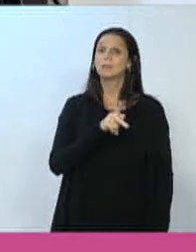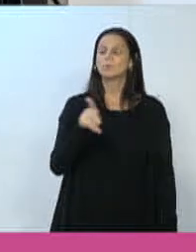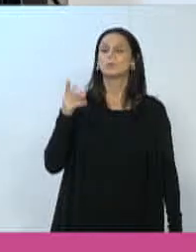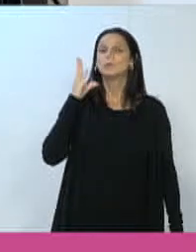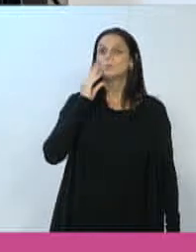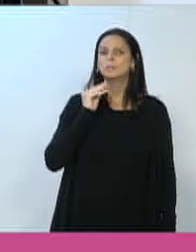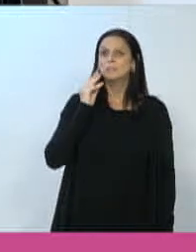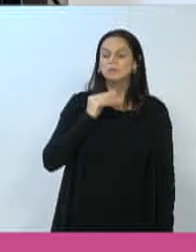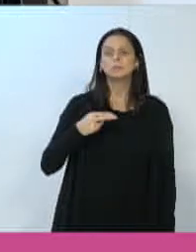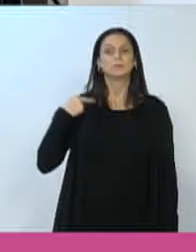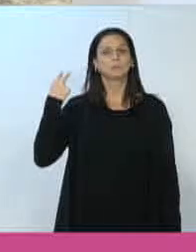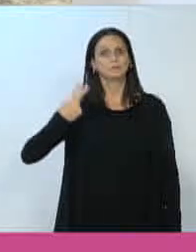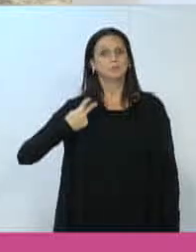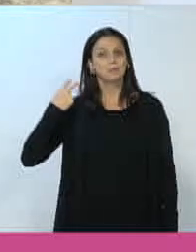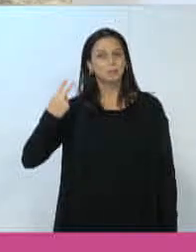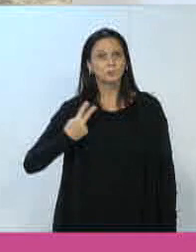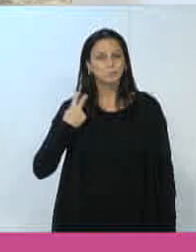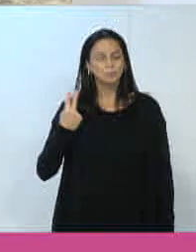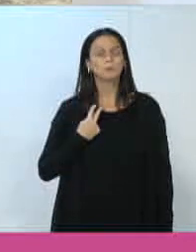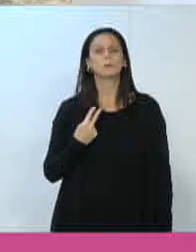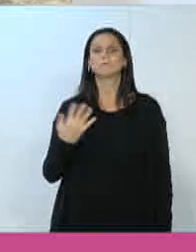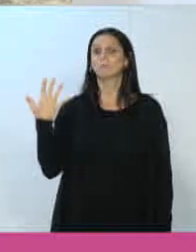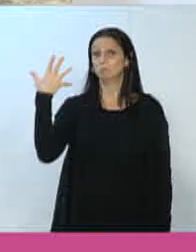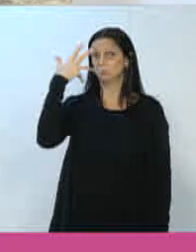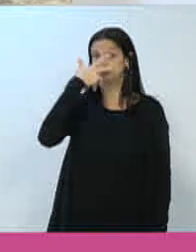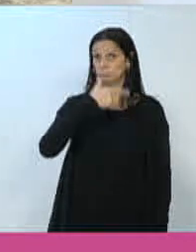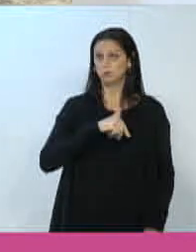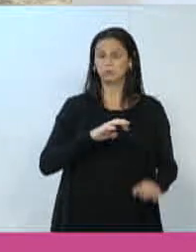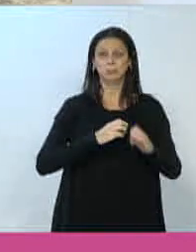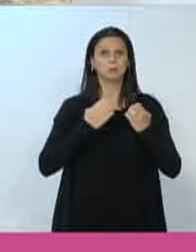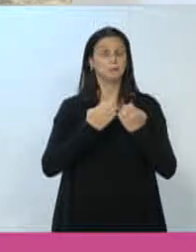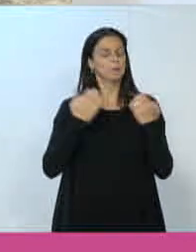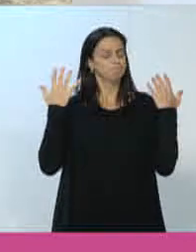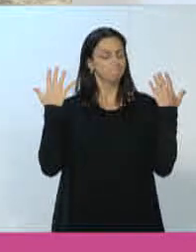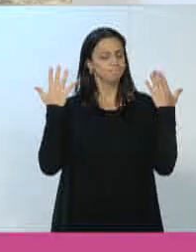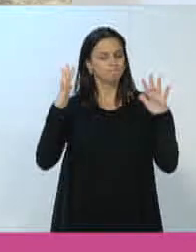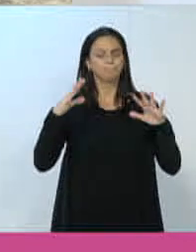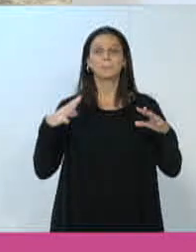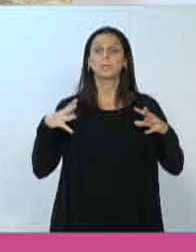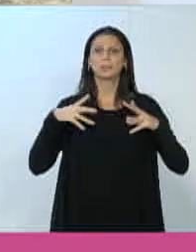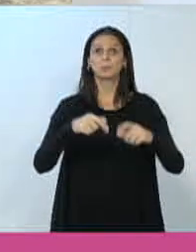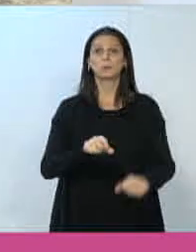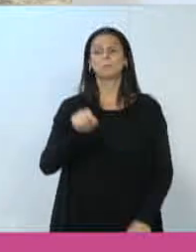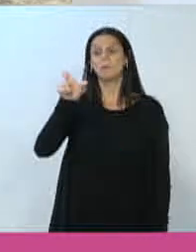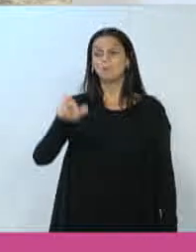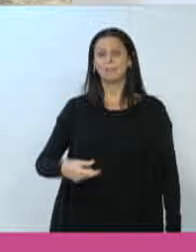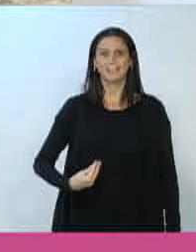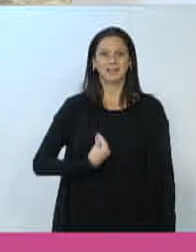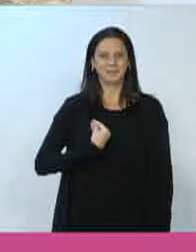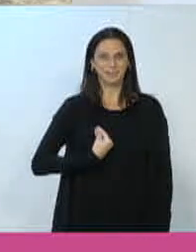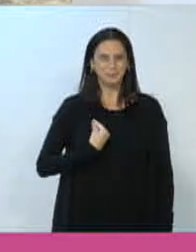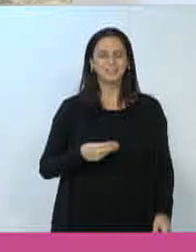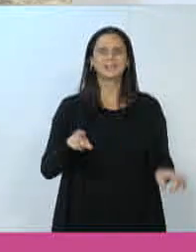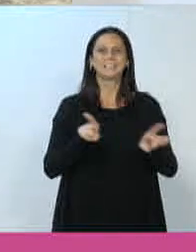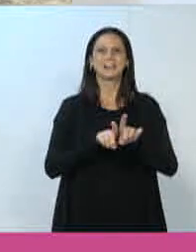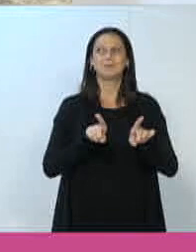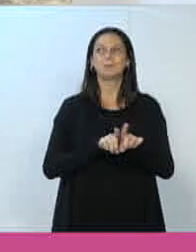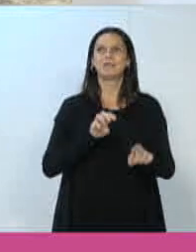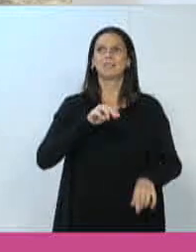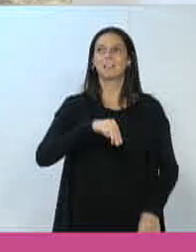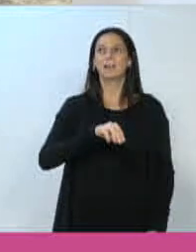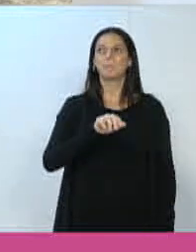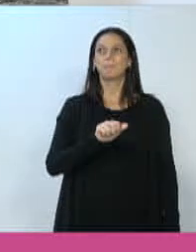Gilson vereador foi um belíssimo evento parabenizar todos também estava presente né dona Mariazinha que estava é